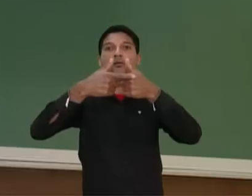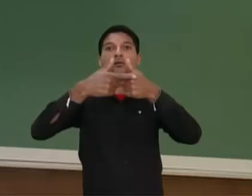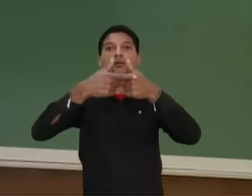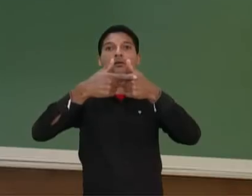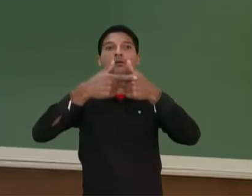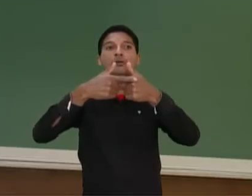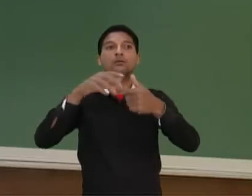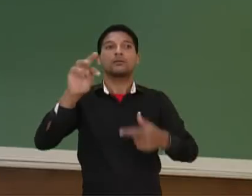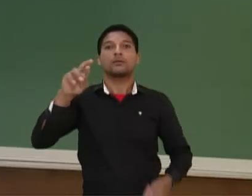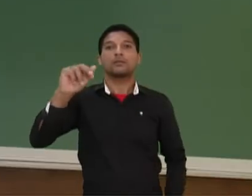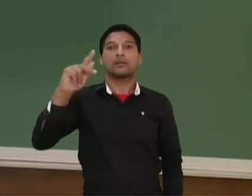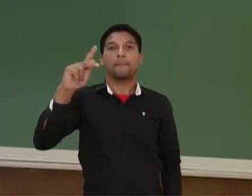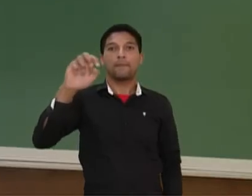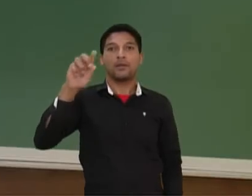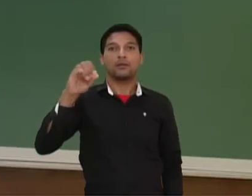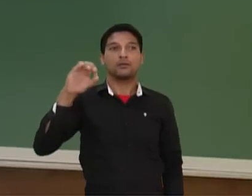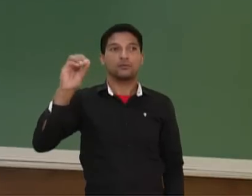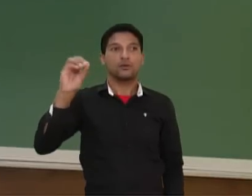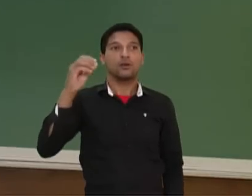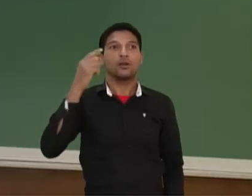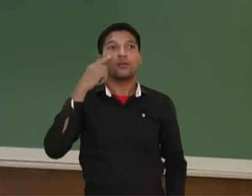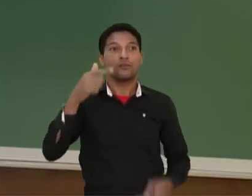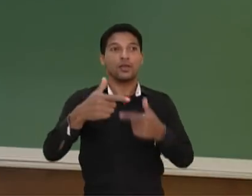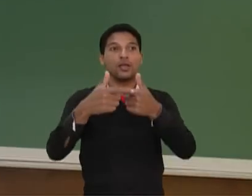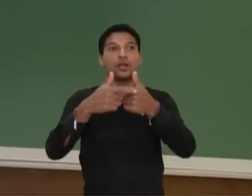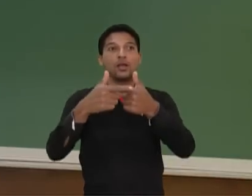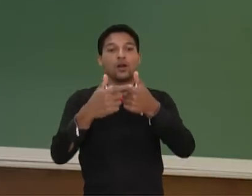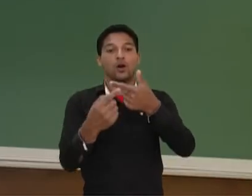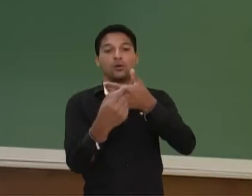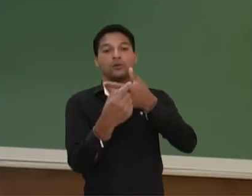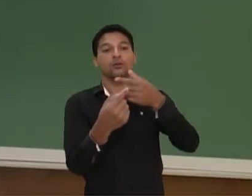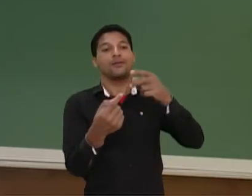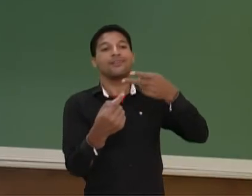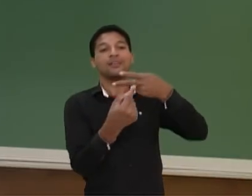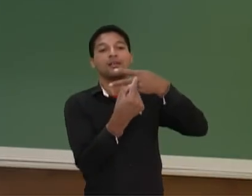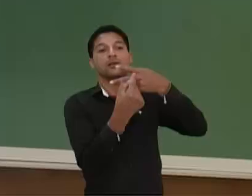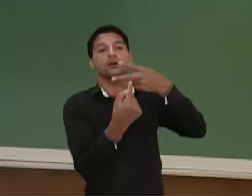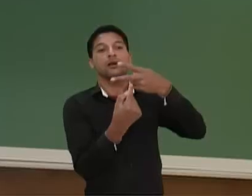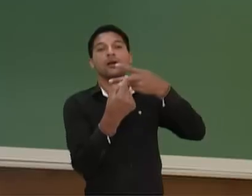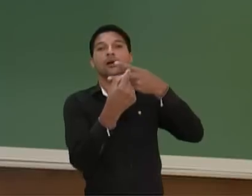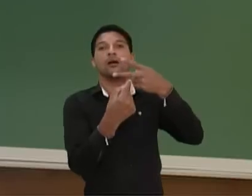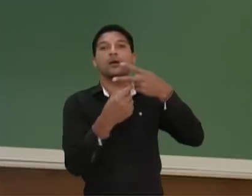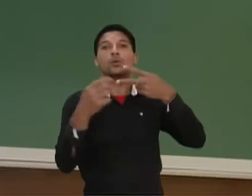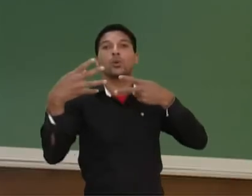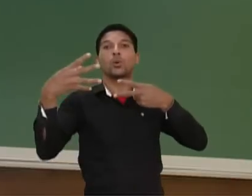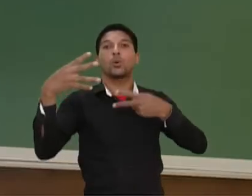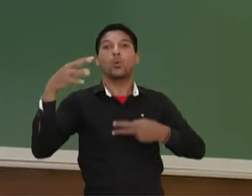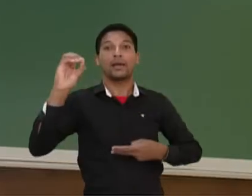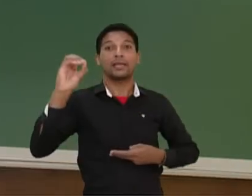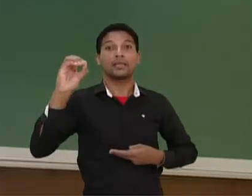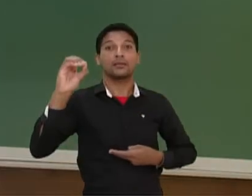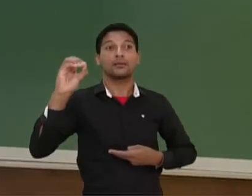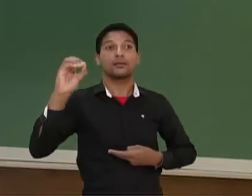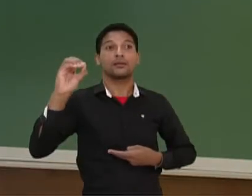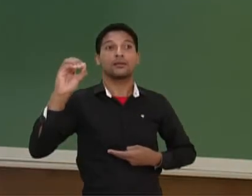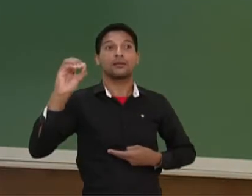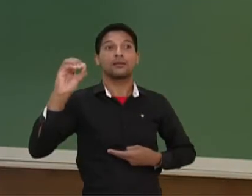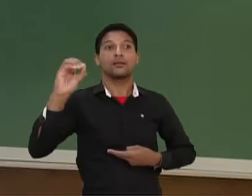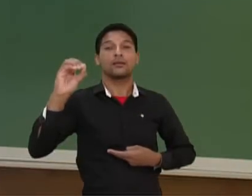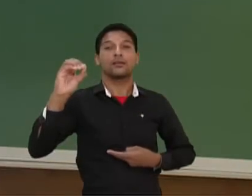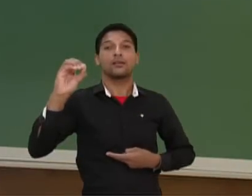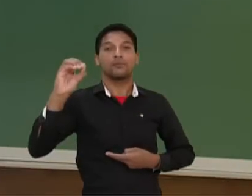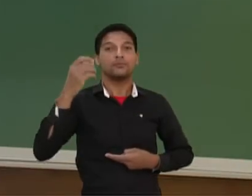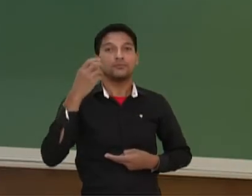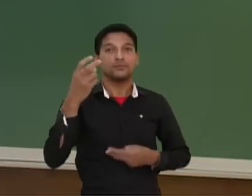isósceles, um dos ângulos internos mede 40 graus. Qual é a medida dos demais? Bom, você precisa lembrar o seguinte, que no trapézio